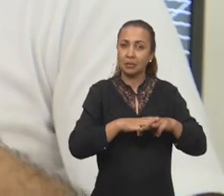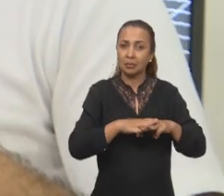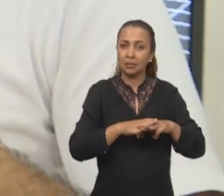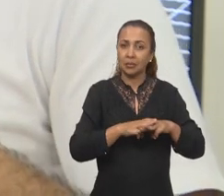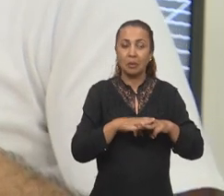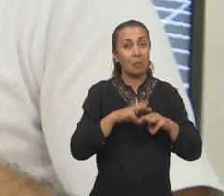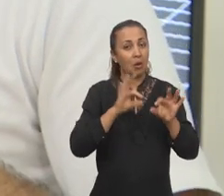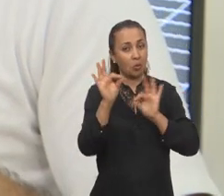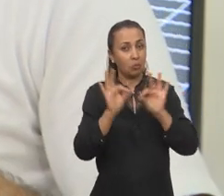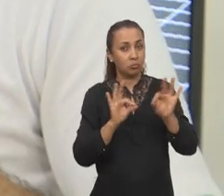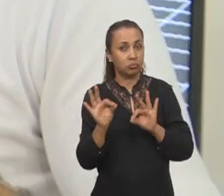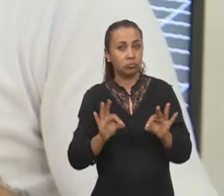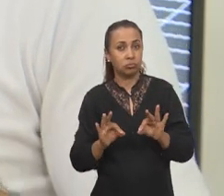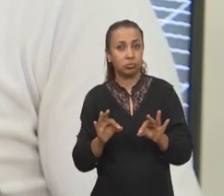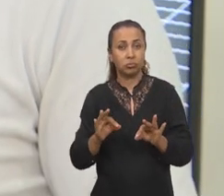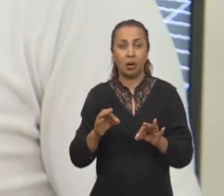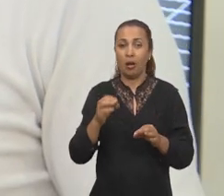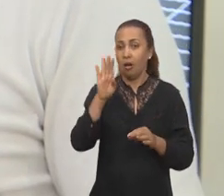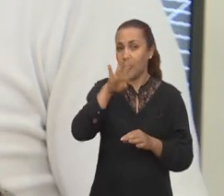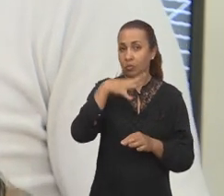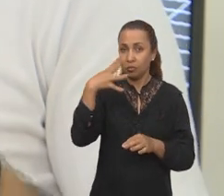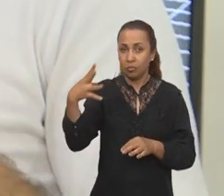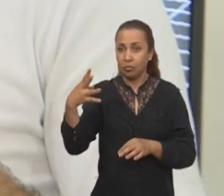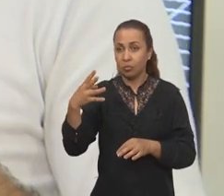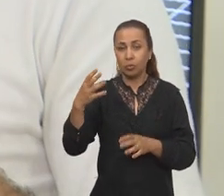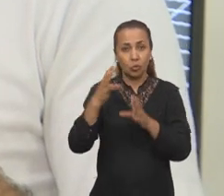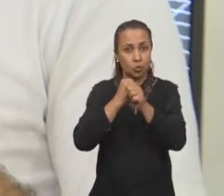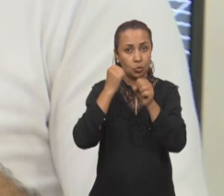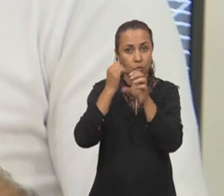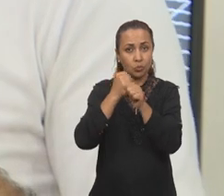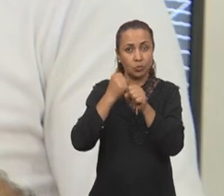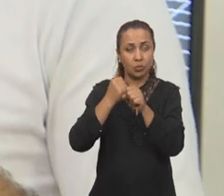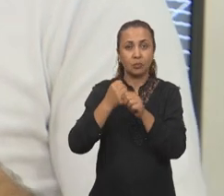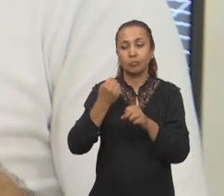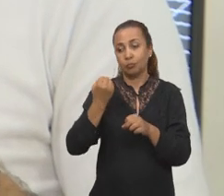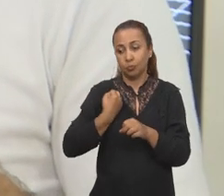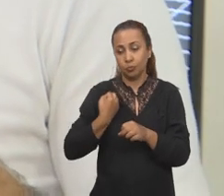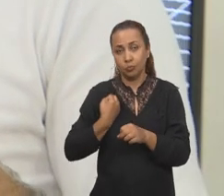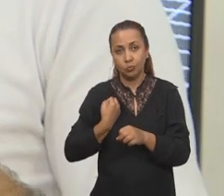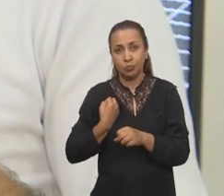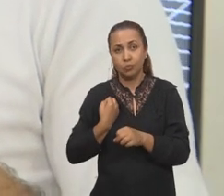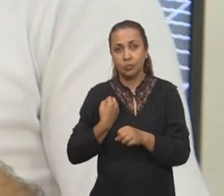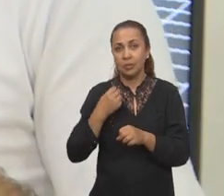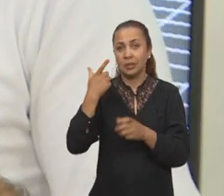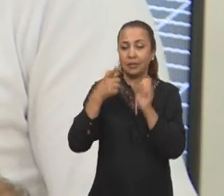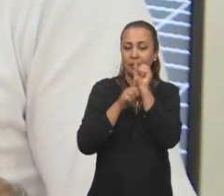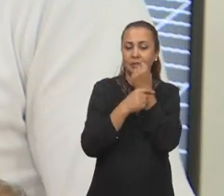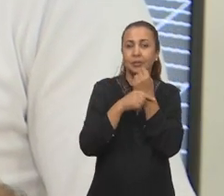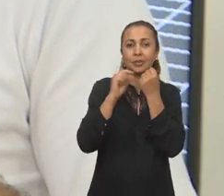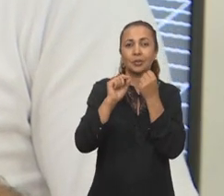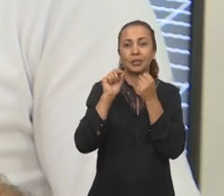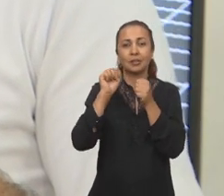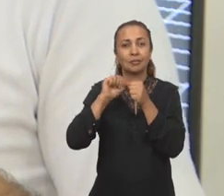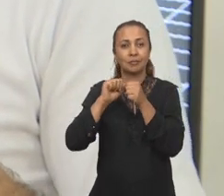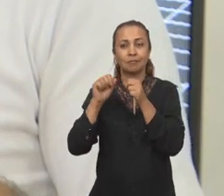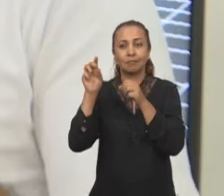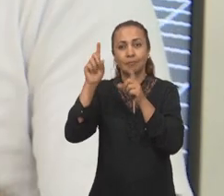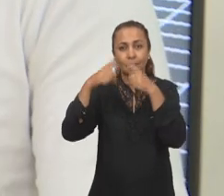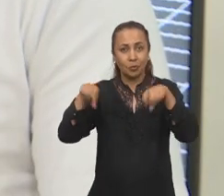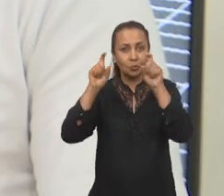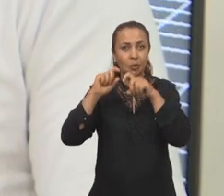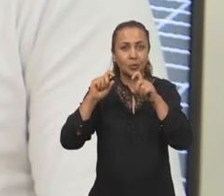programar os dados né Fazer as contas para garantir que aquilo que está sendo feito no ambiente computacional